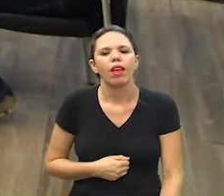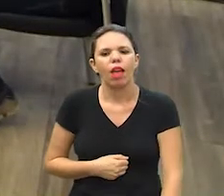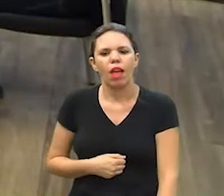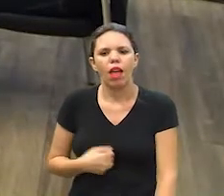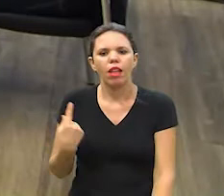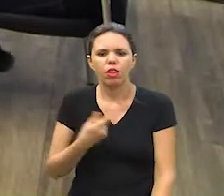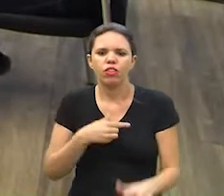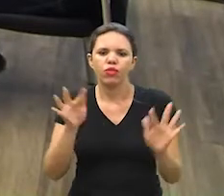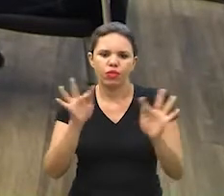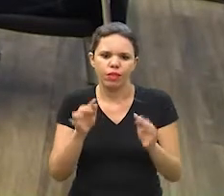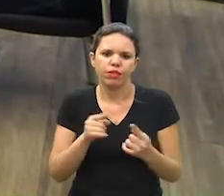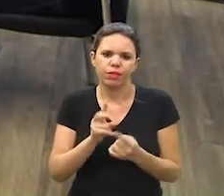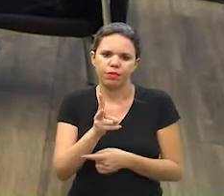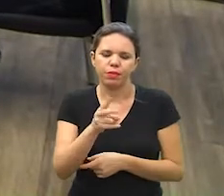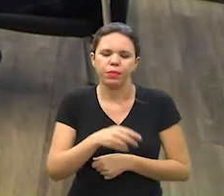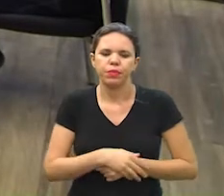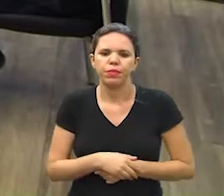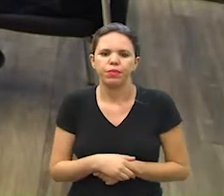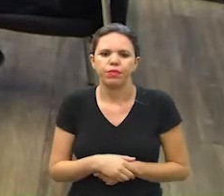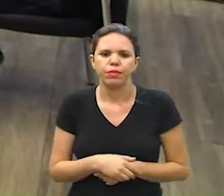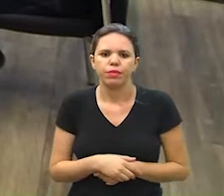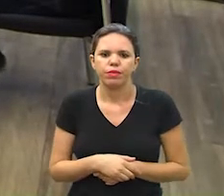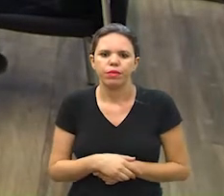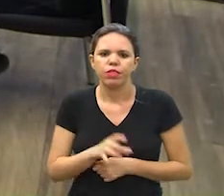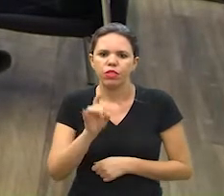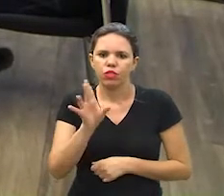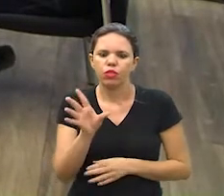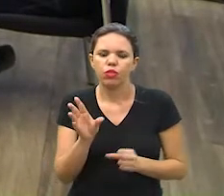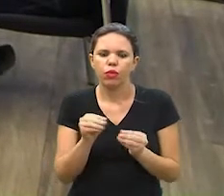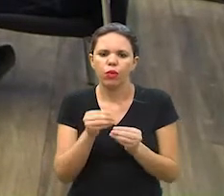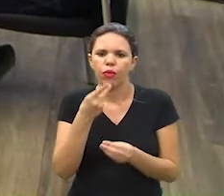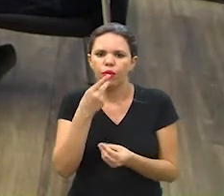gente fica feliz. Pode continuar. Não, eu só ia